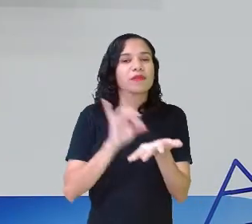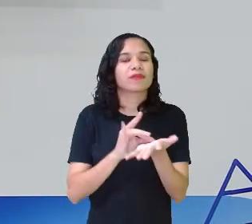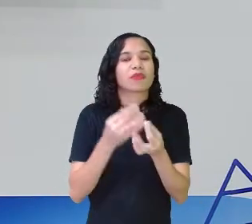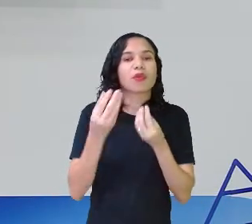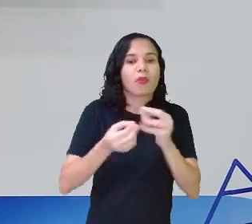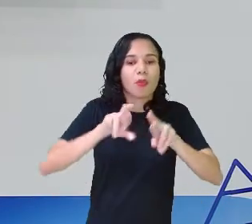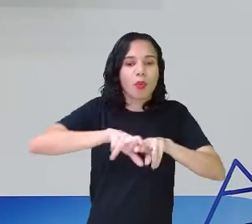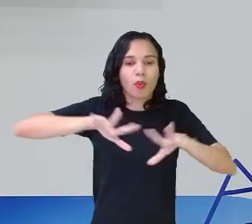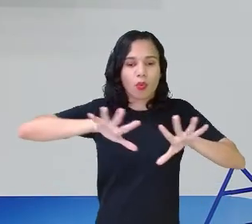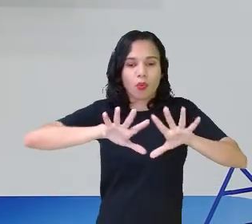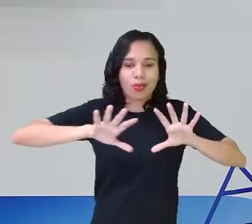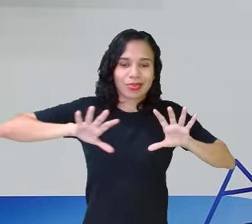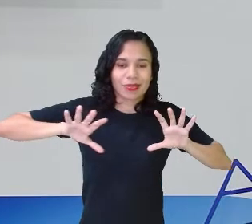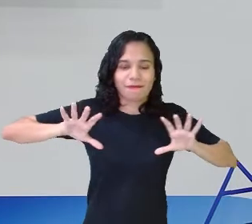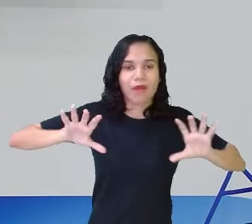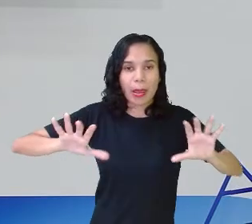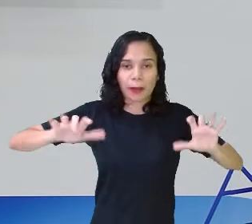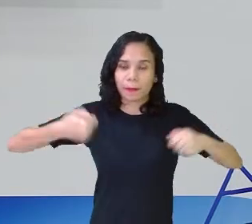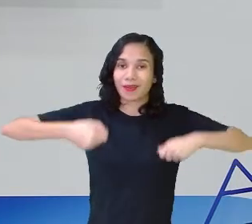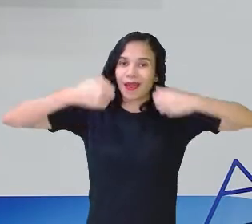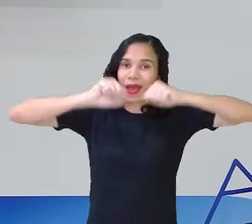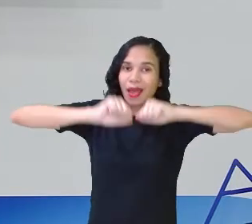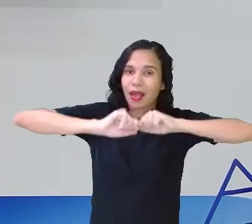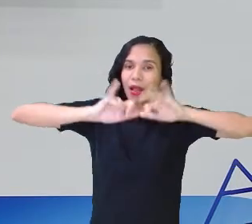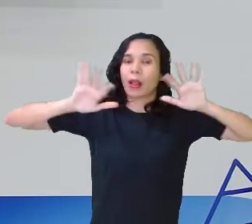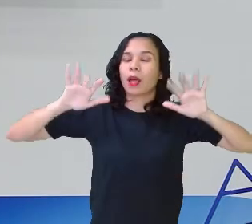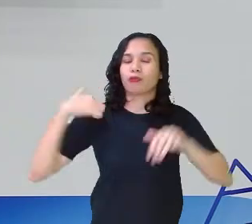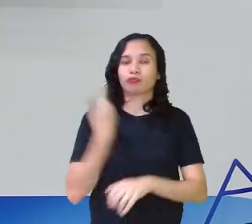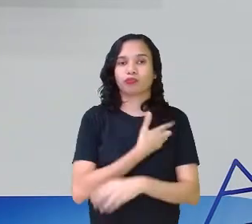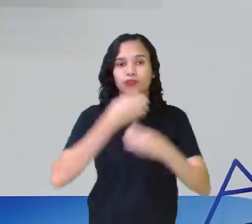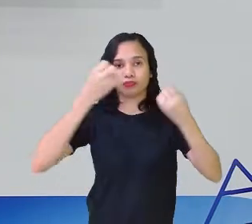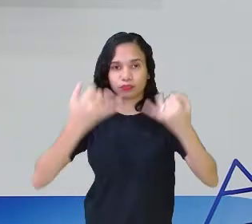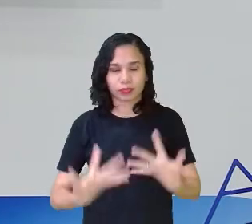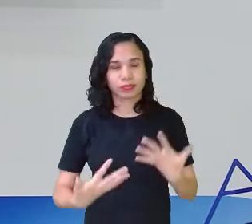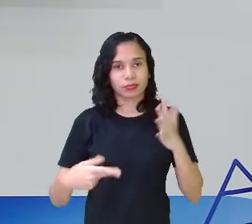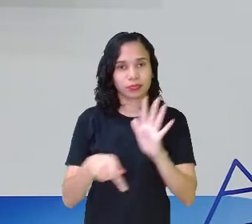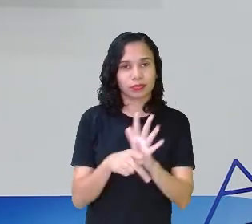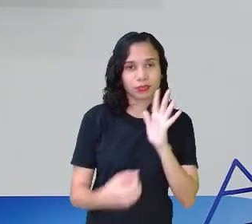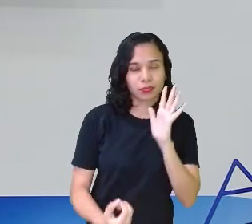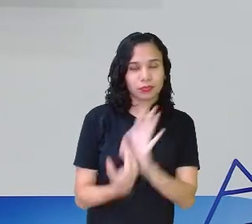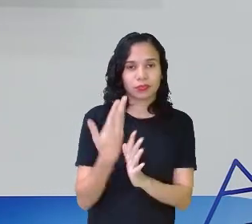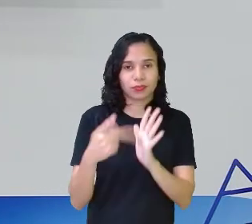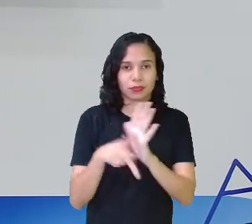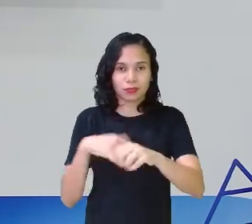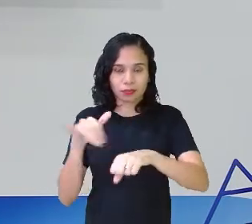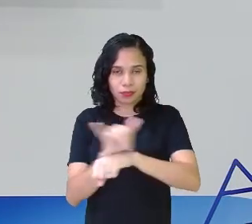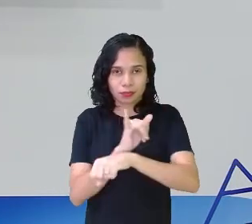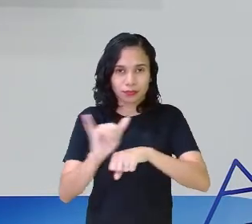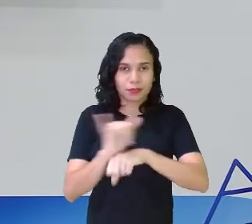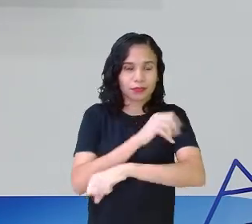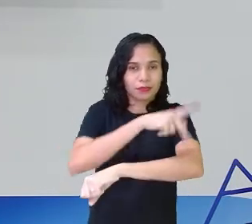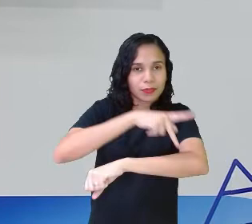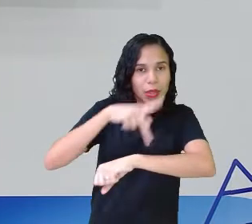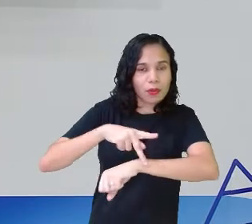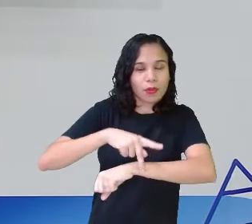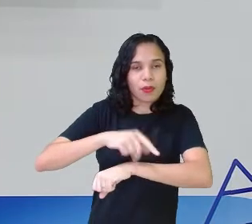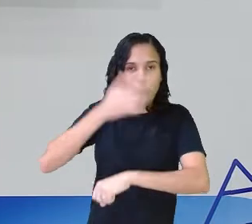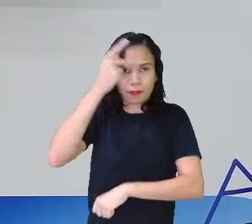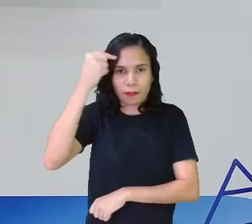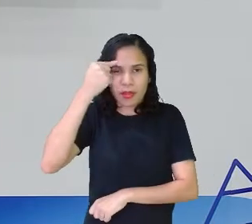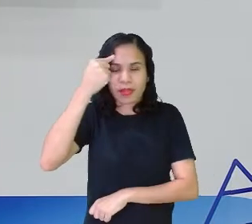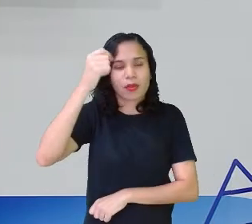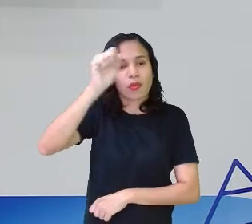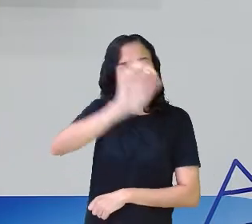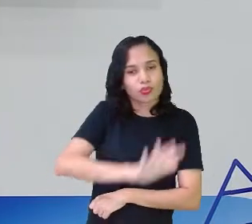essa diferença precisa estar muito clara quando a gente vai estruturar as nossas estratégias pedagógicas para esse público. Não